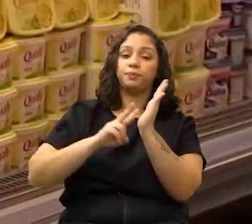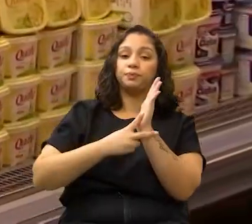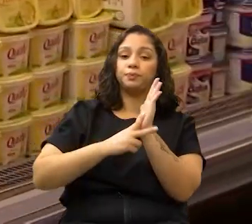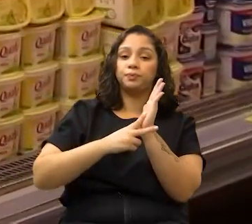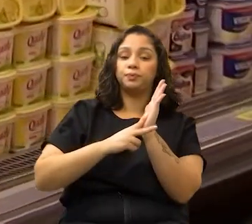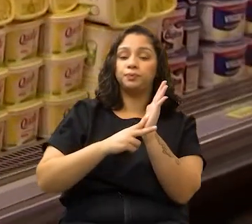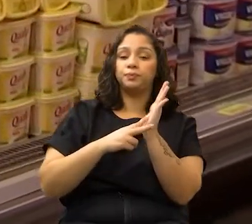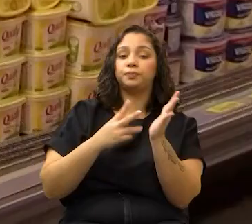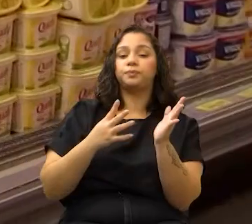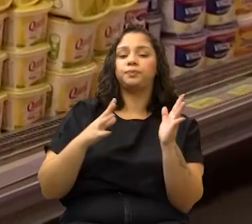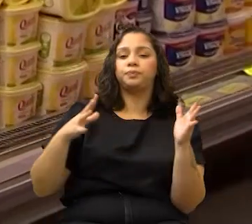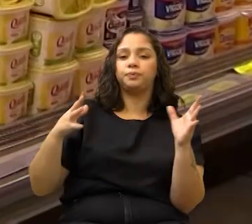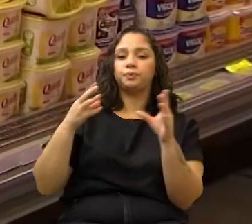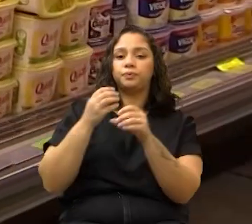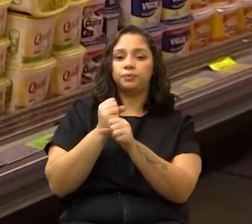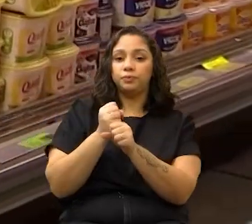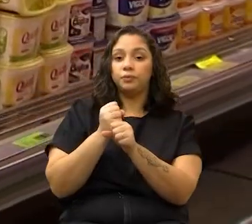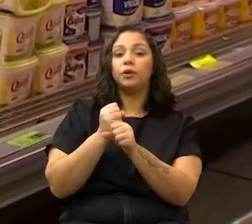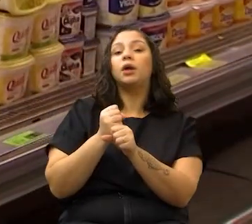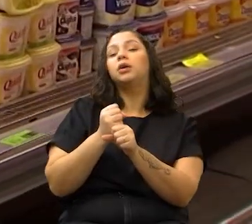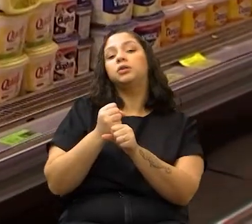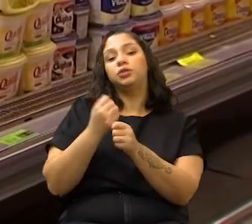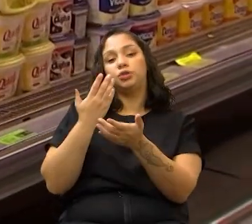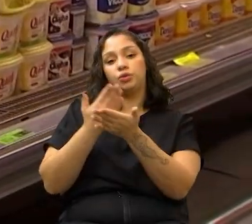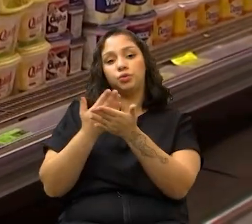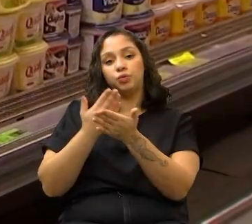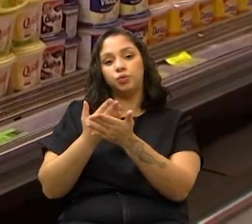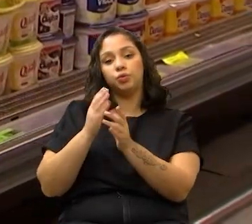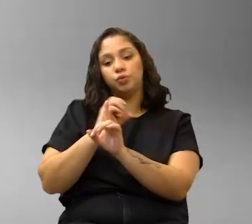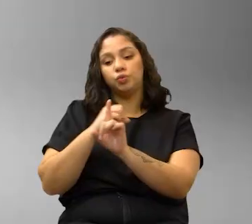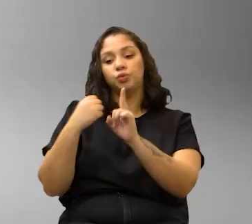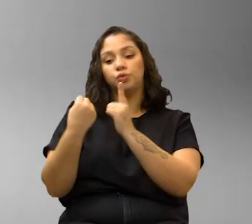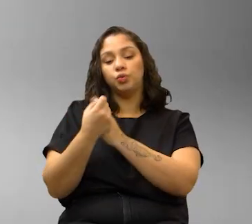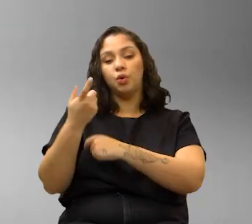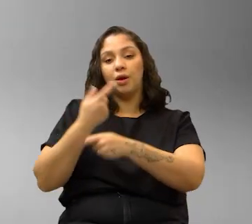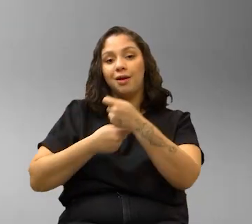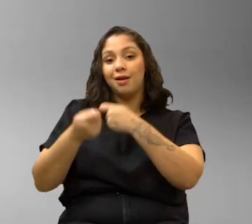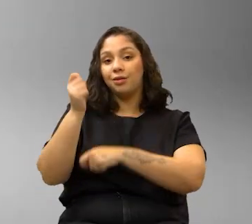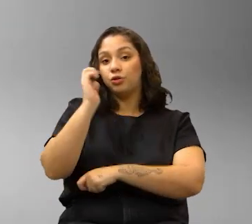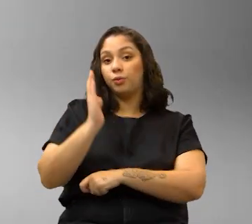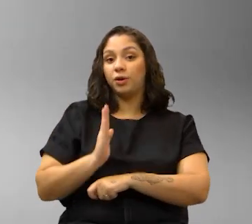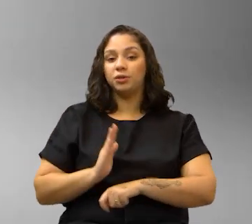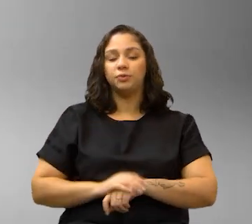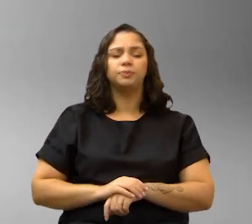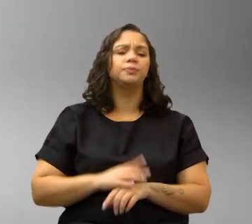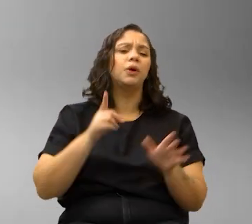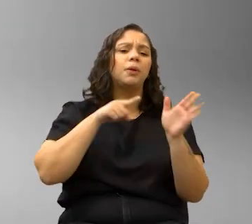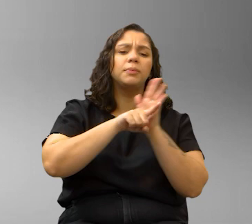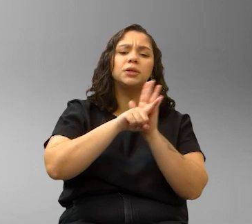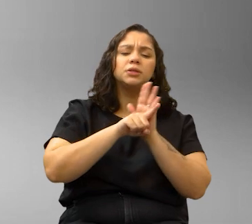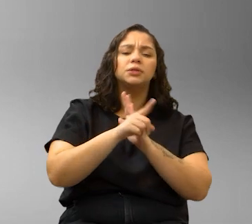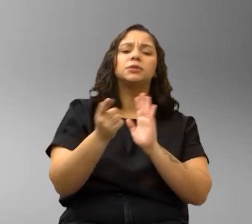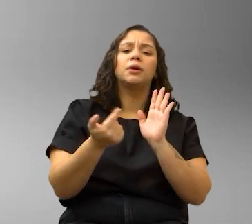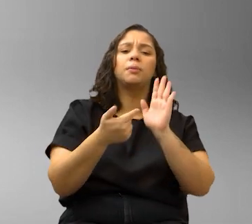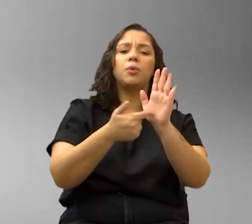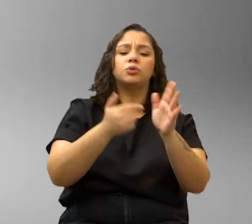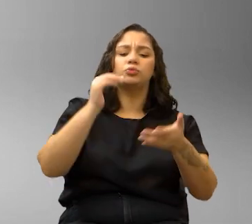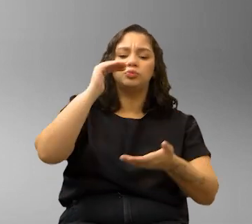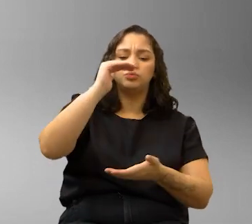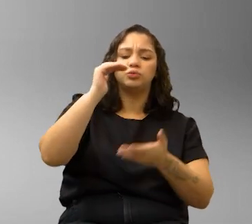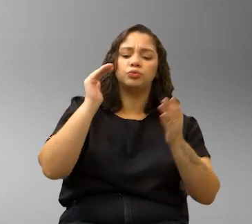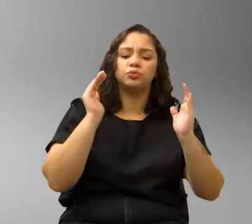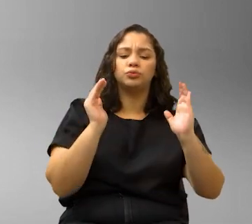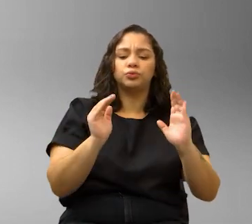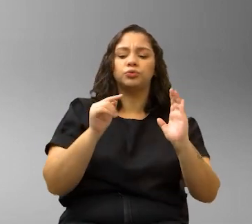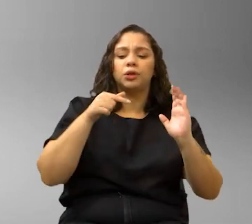de Estatística e Estudos Socioeconômicos no Brasil. Segundo a pesquisa, o custo da cesta básica na